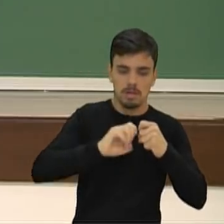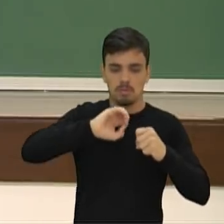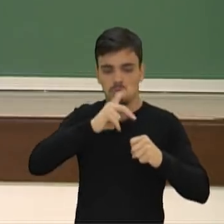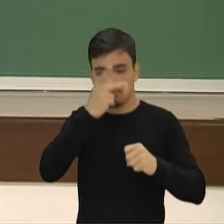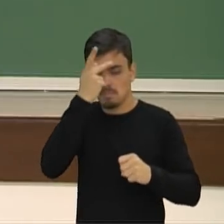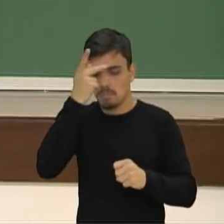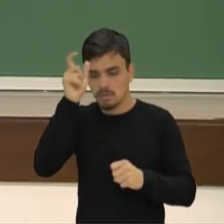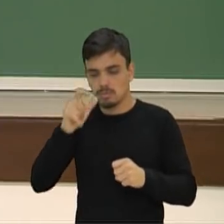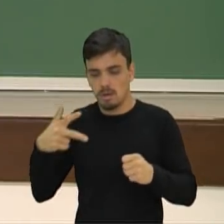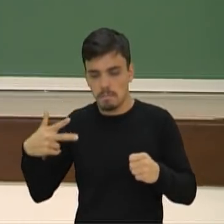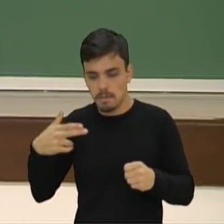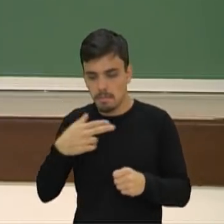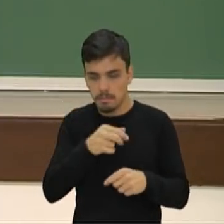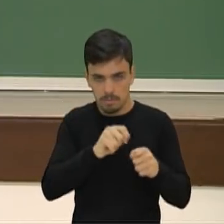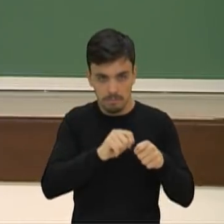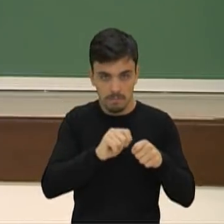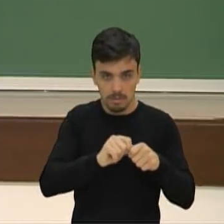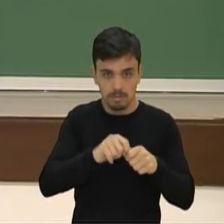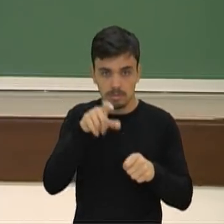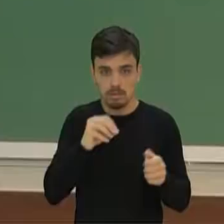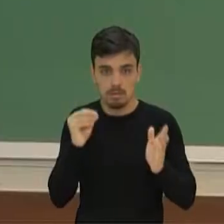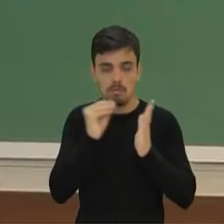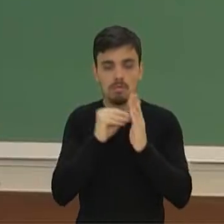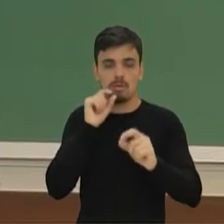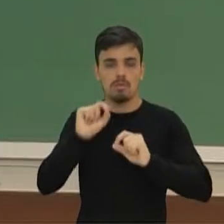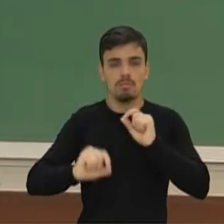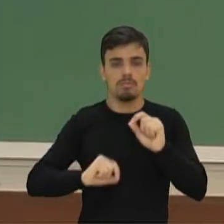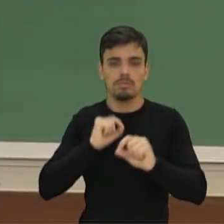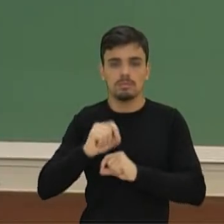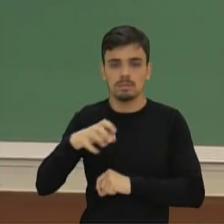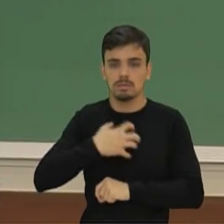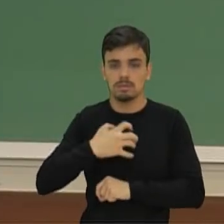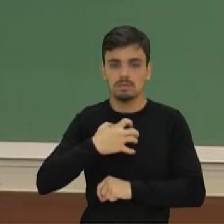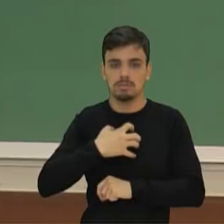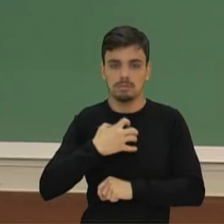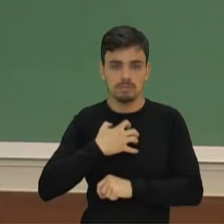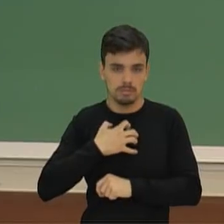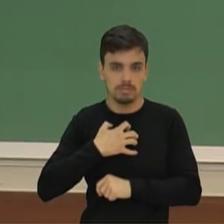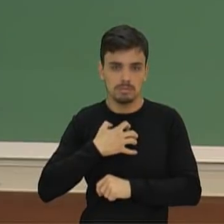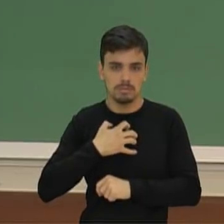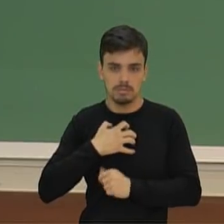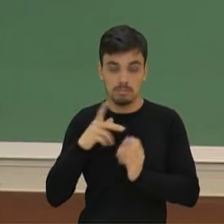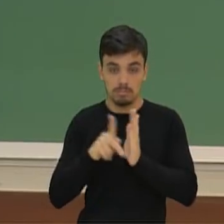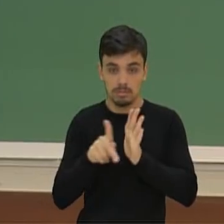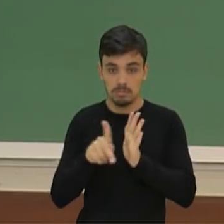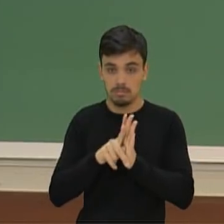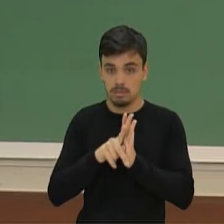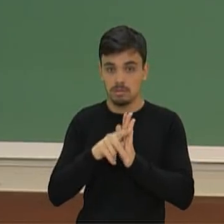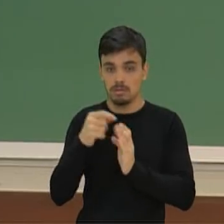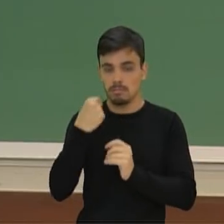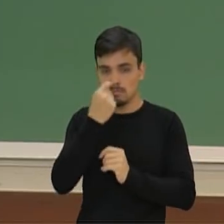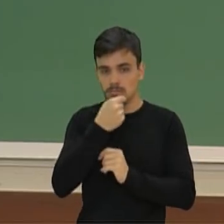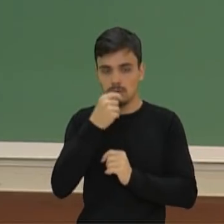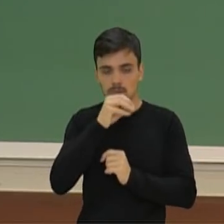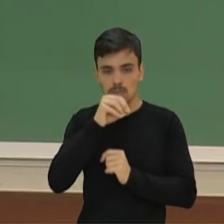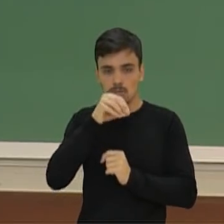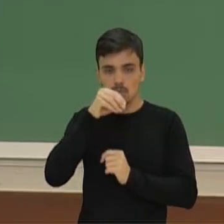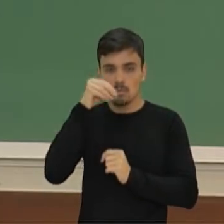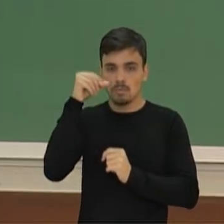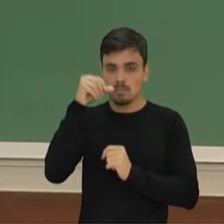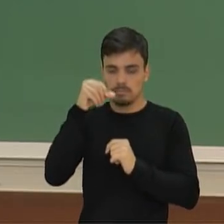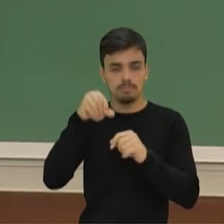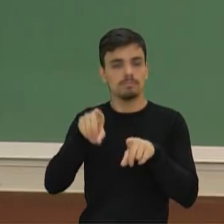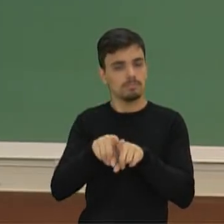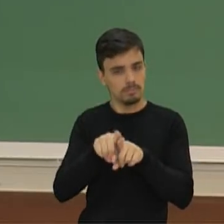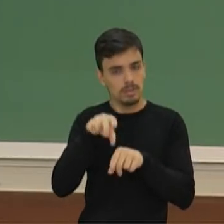chamar, ele colocava esse tipo de agulha e com a própria boca ele aspirava a catarata. Então